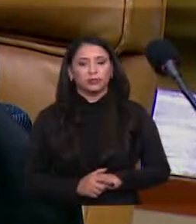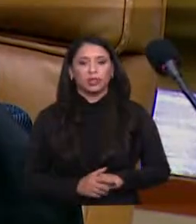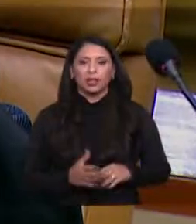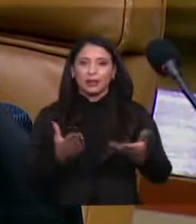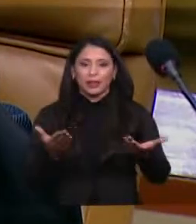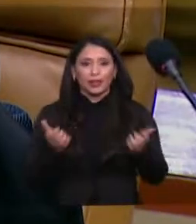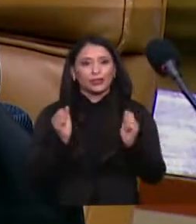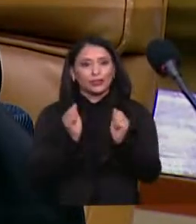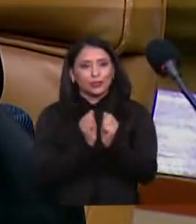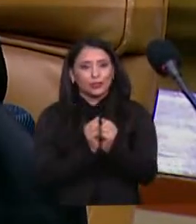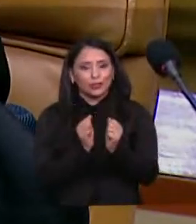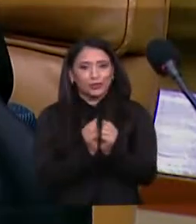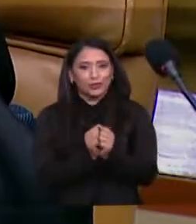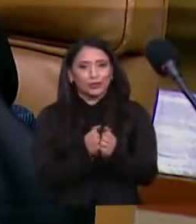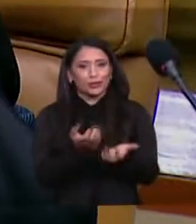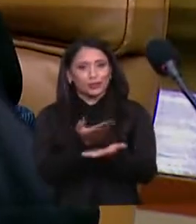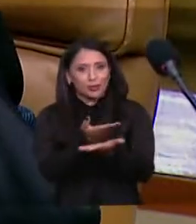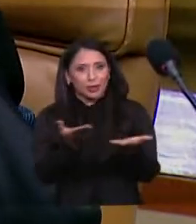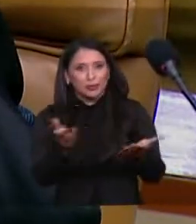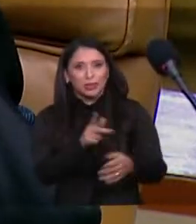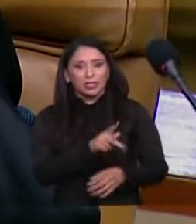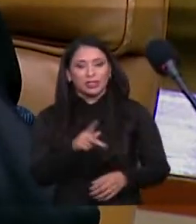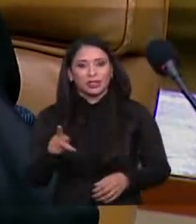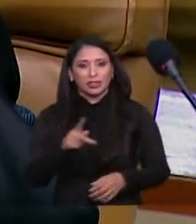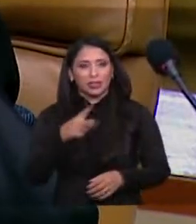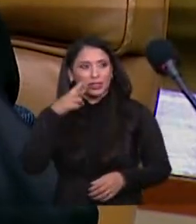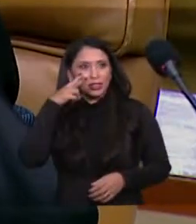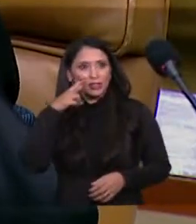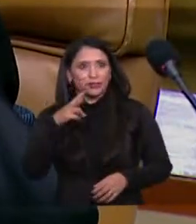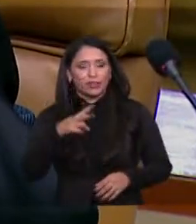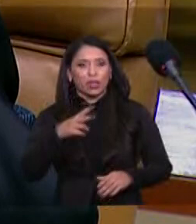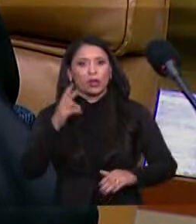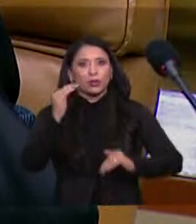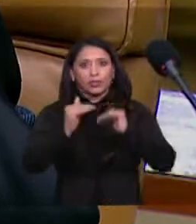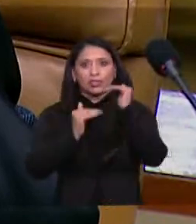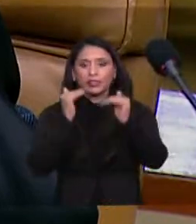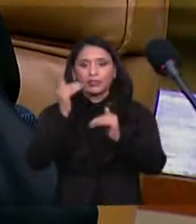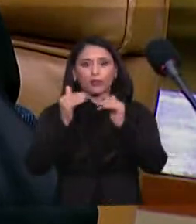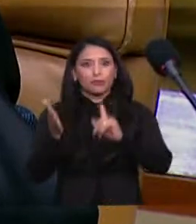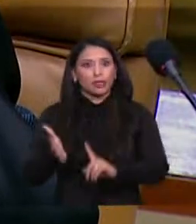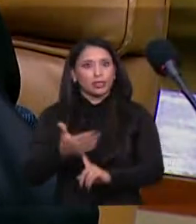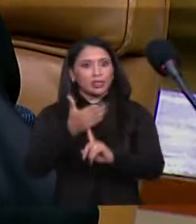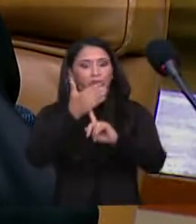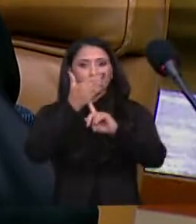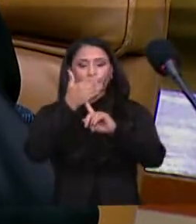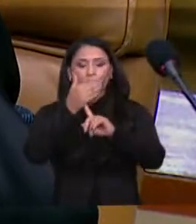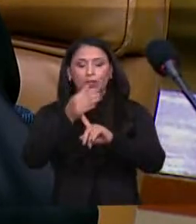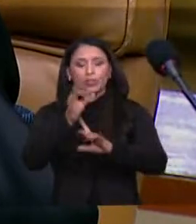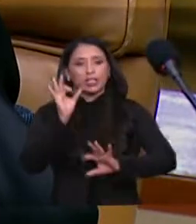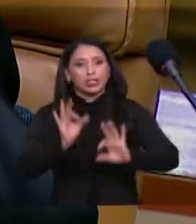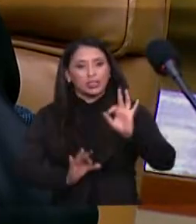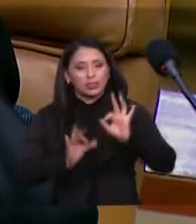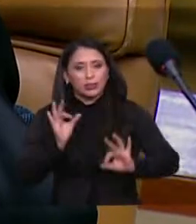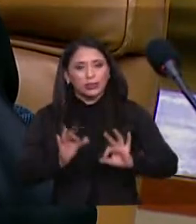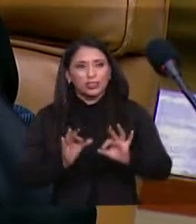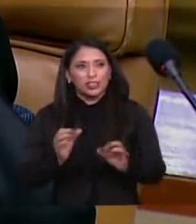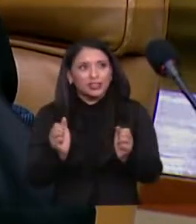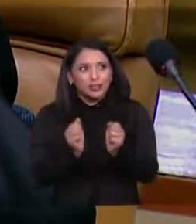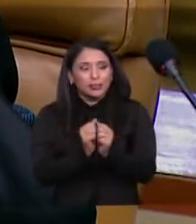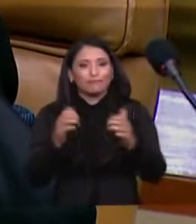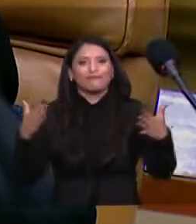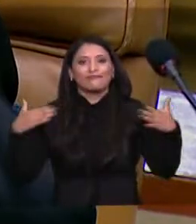júbilo de vossa excelência de ver o desenvolvimento da tecnologia a serviço da justiça e a serviço do sentido de